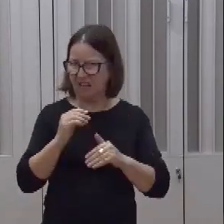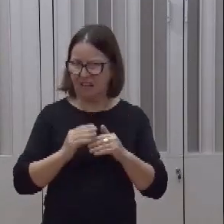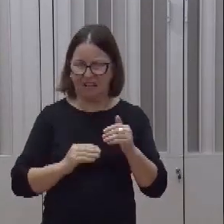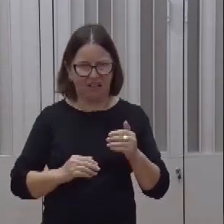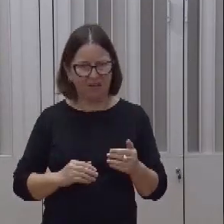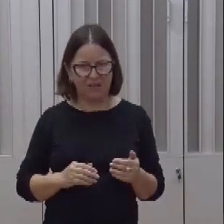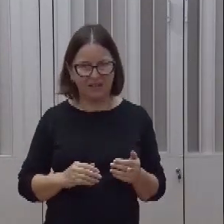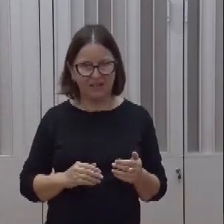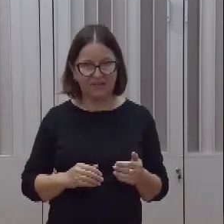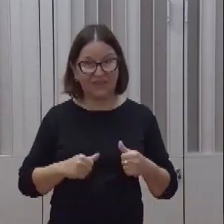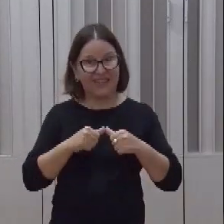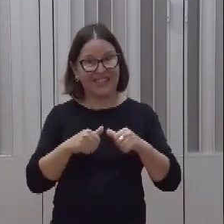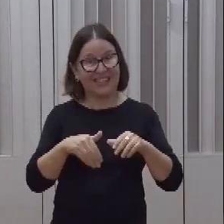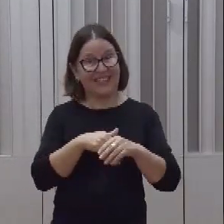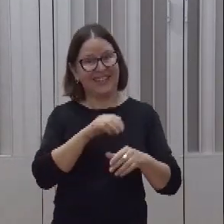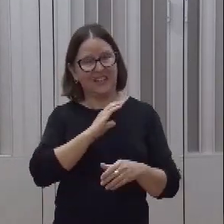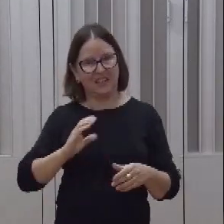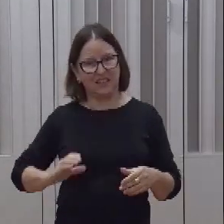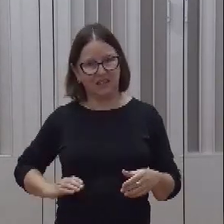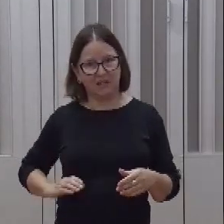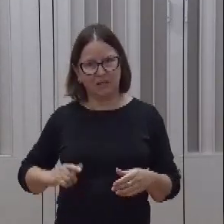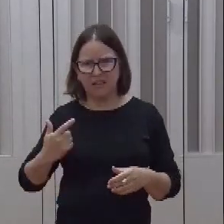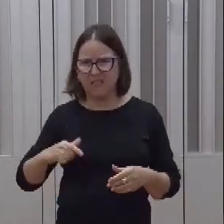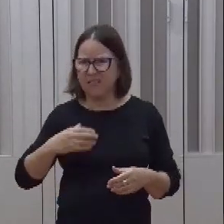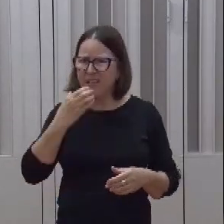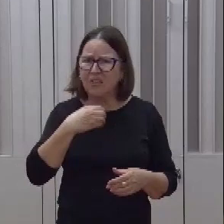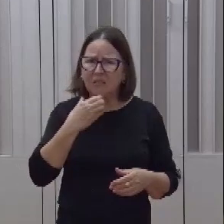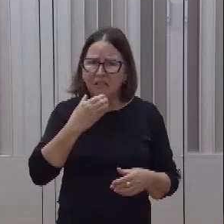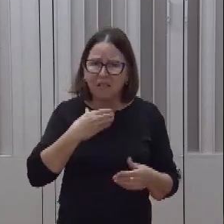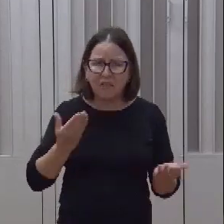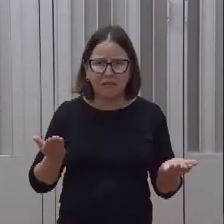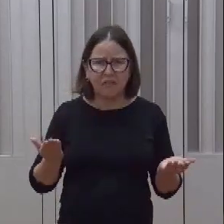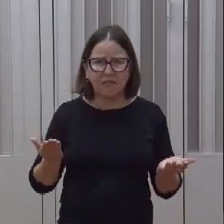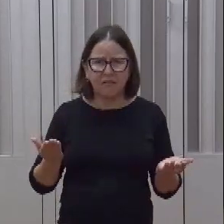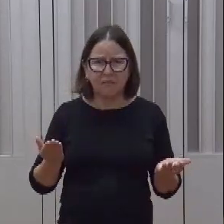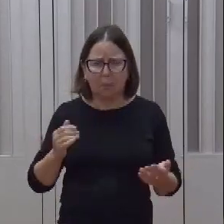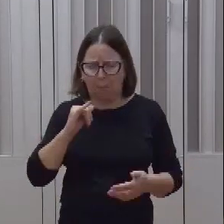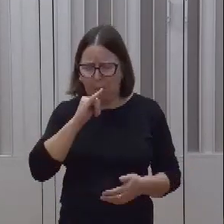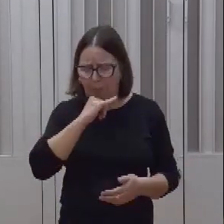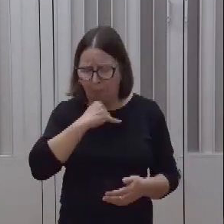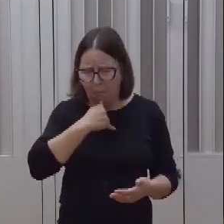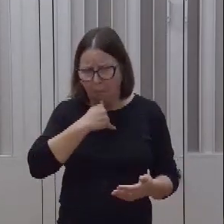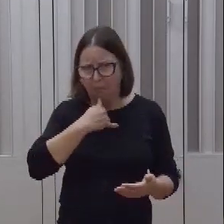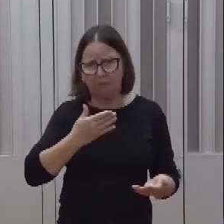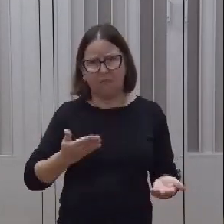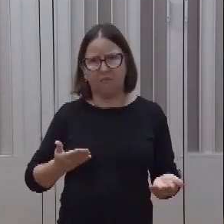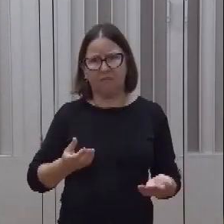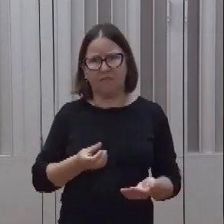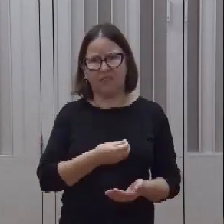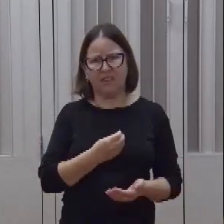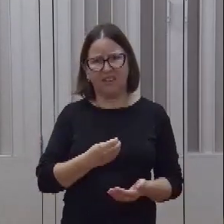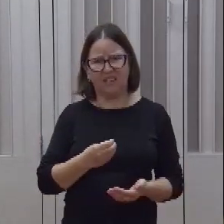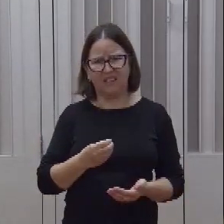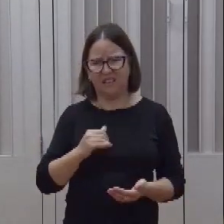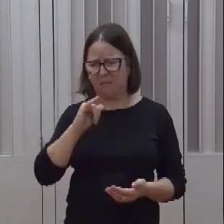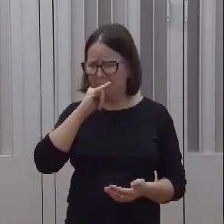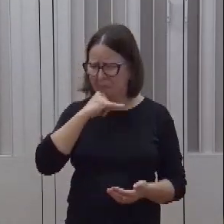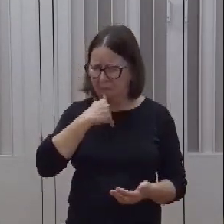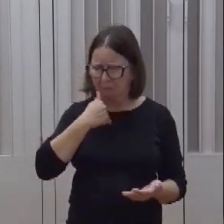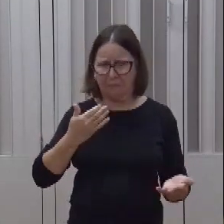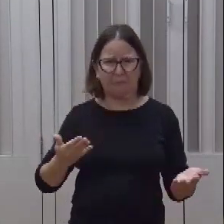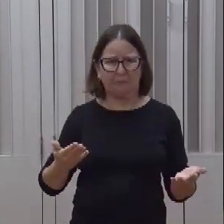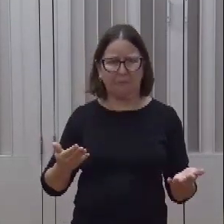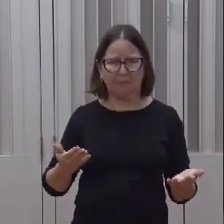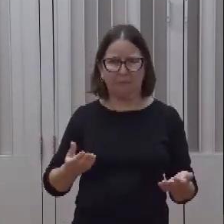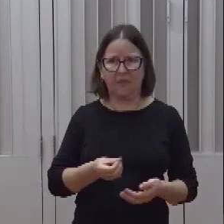estar em Cristo e não produzir frutos, que lástima, que vida medíocre,